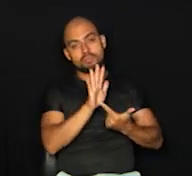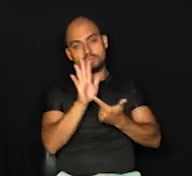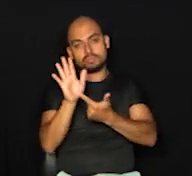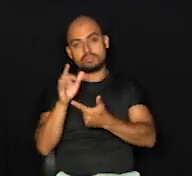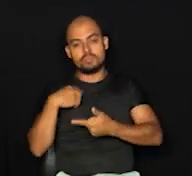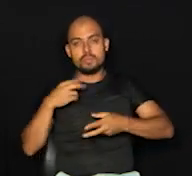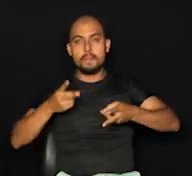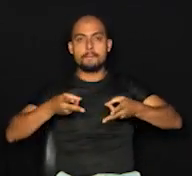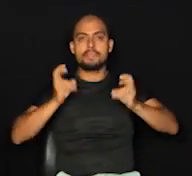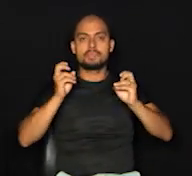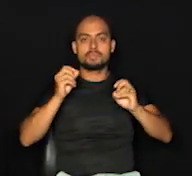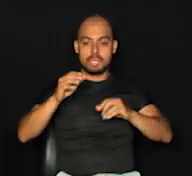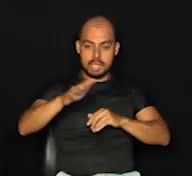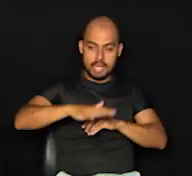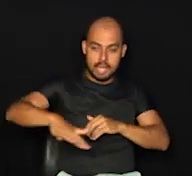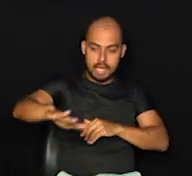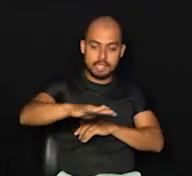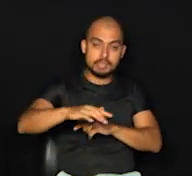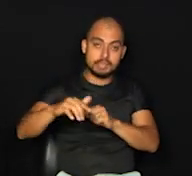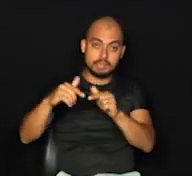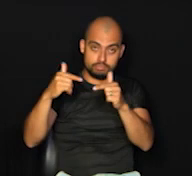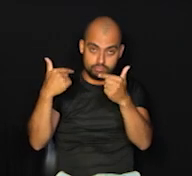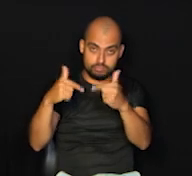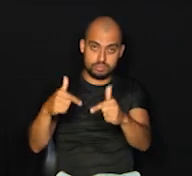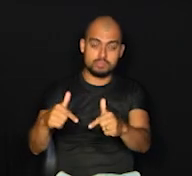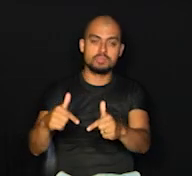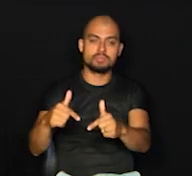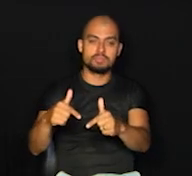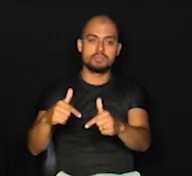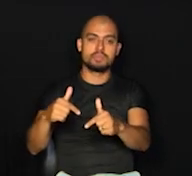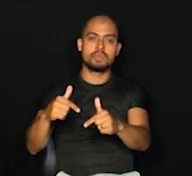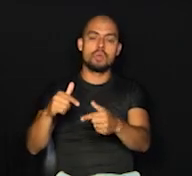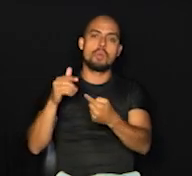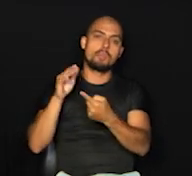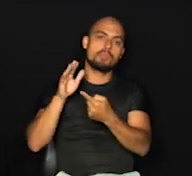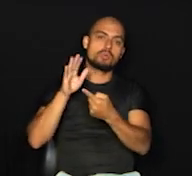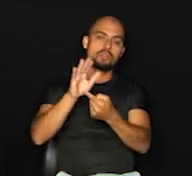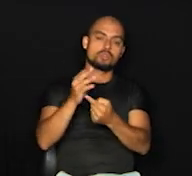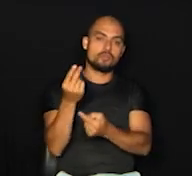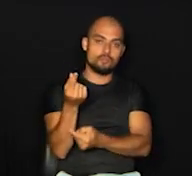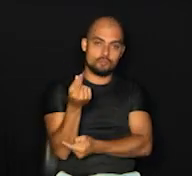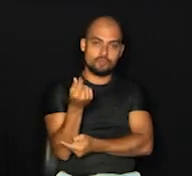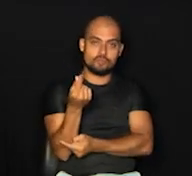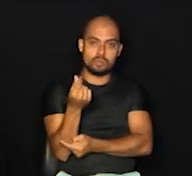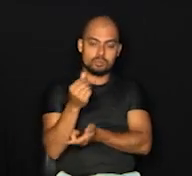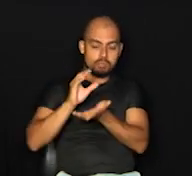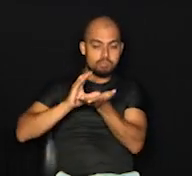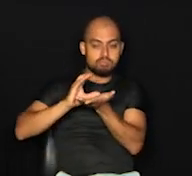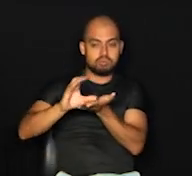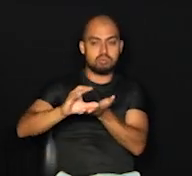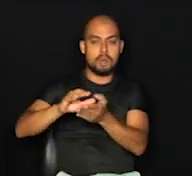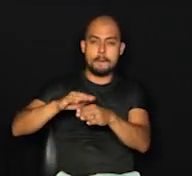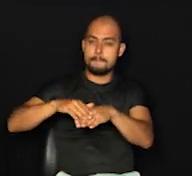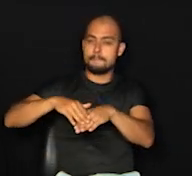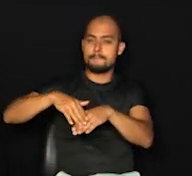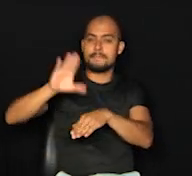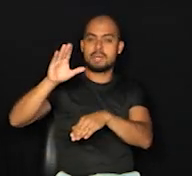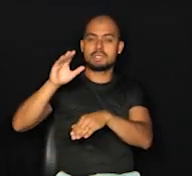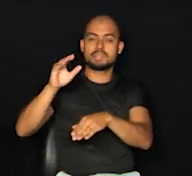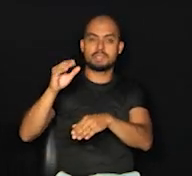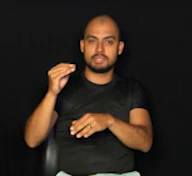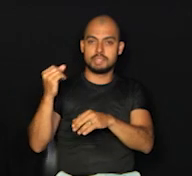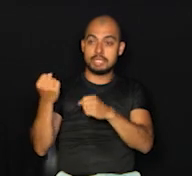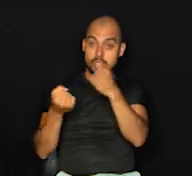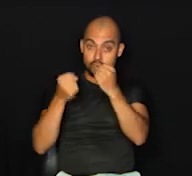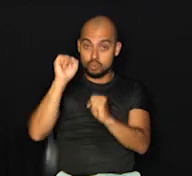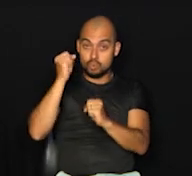percebemos que o setor de serviços trouxe um número e um valor de investimentos acima da atividade da indústria e do comércio